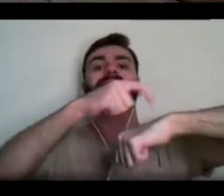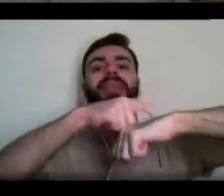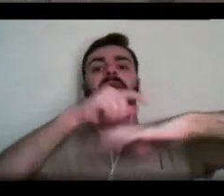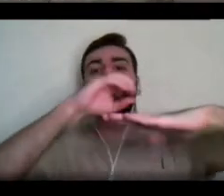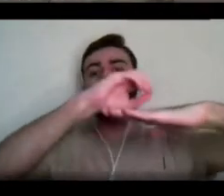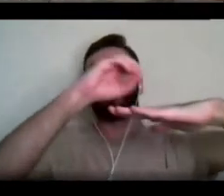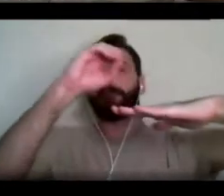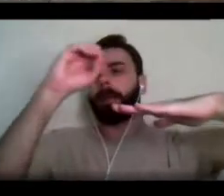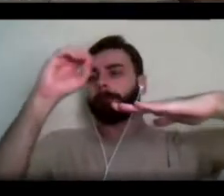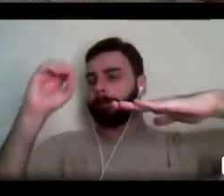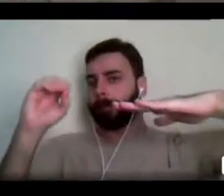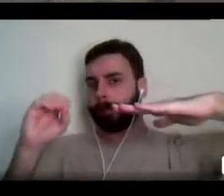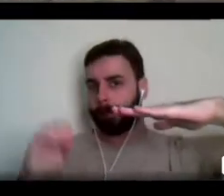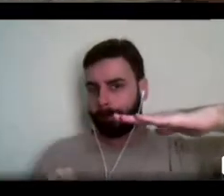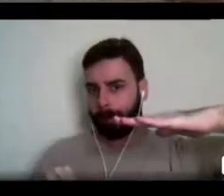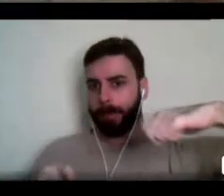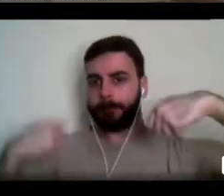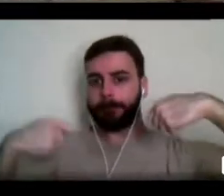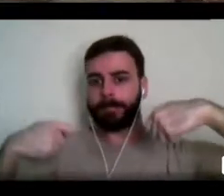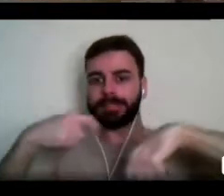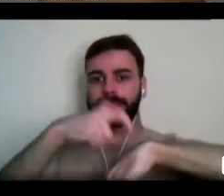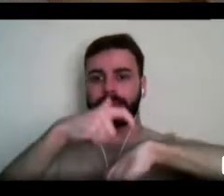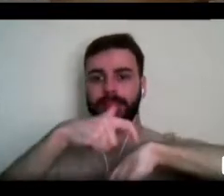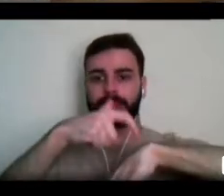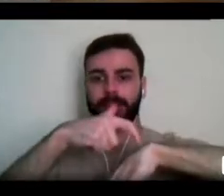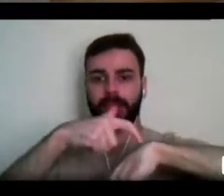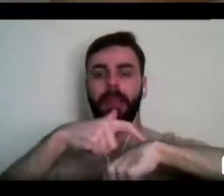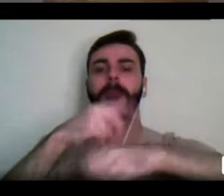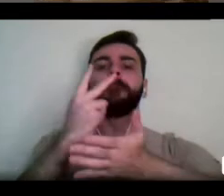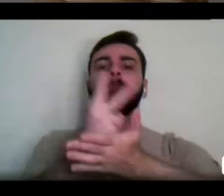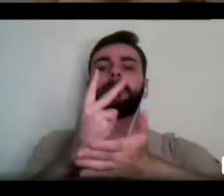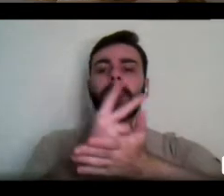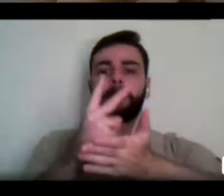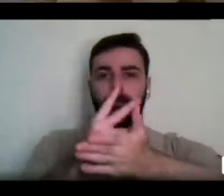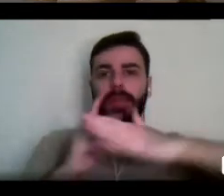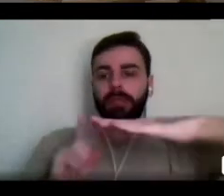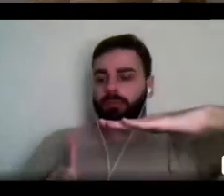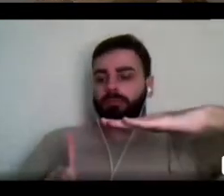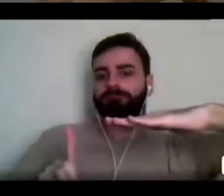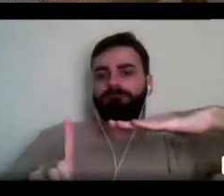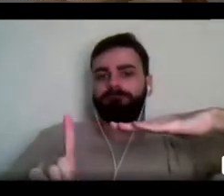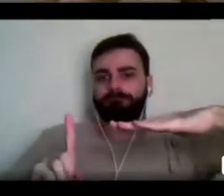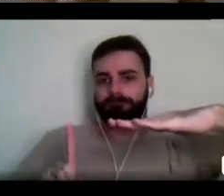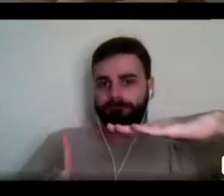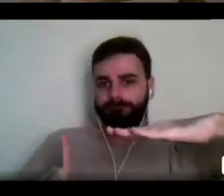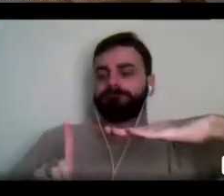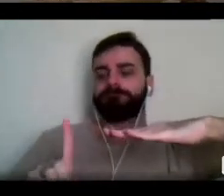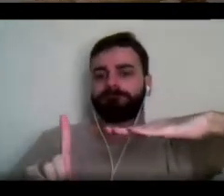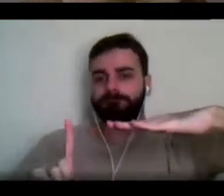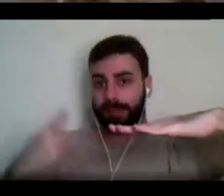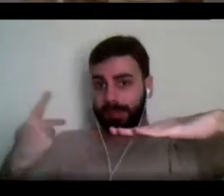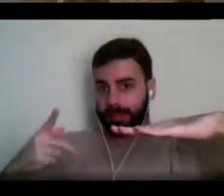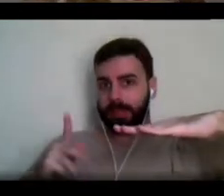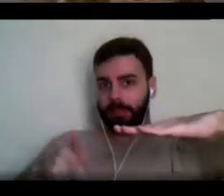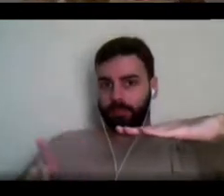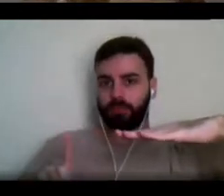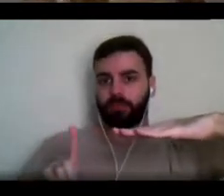O tempo de queda tem que ser o mesmo tempo do deslocamento que você